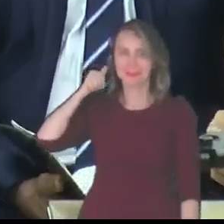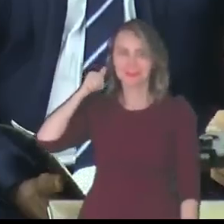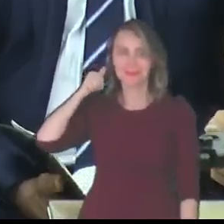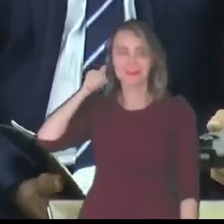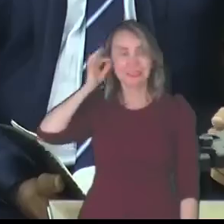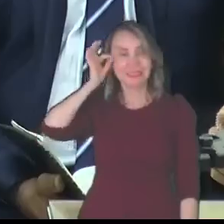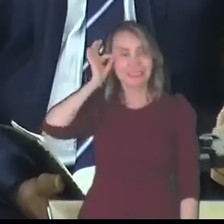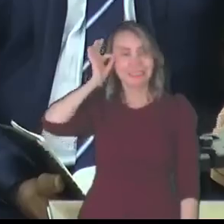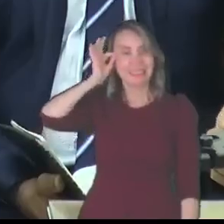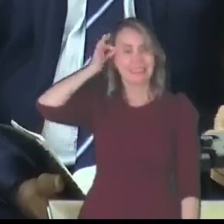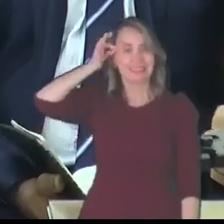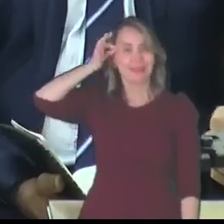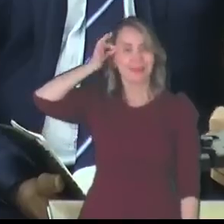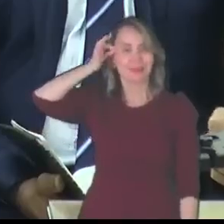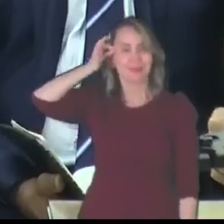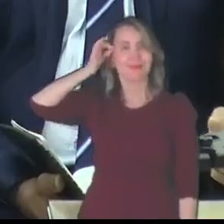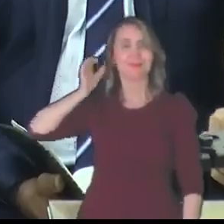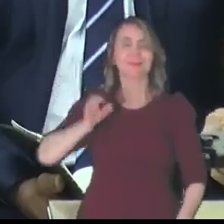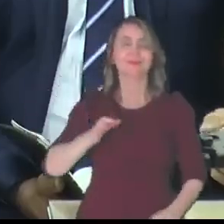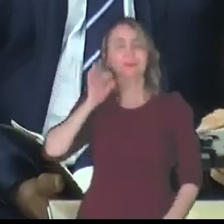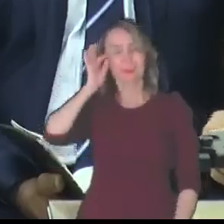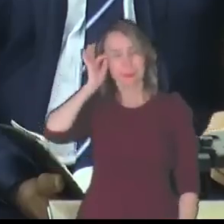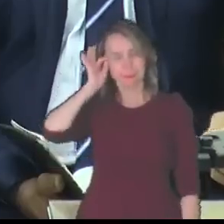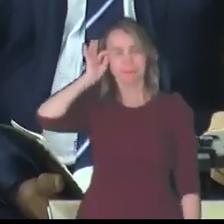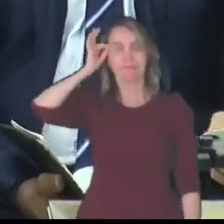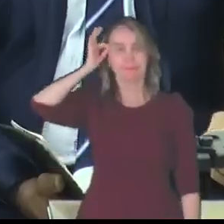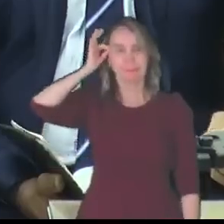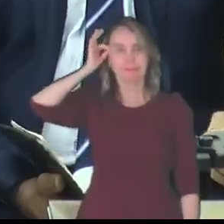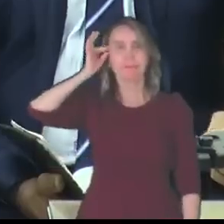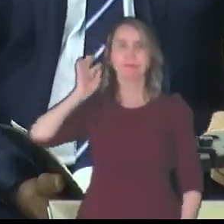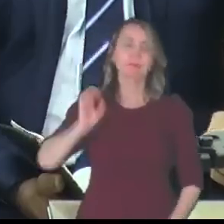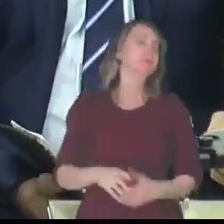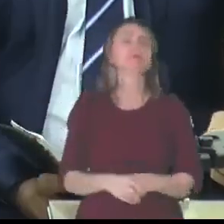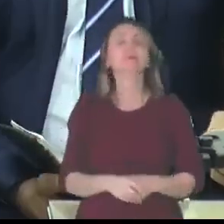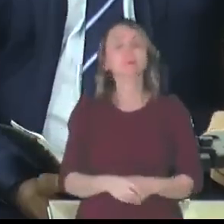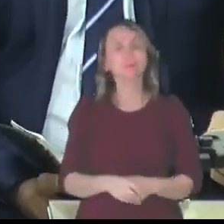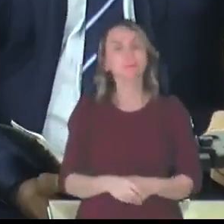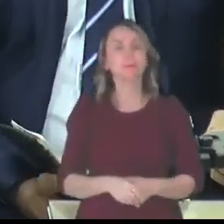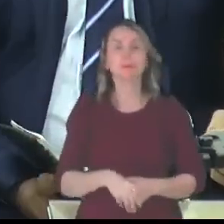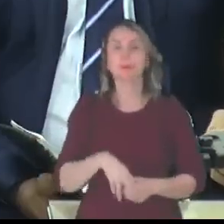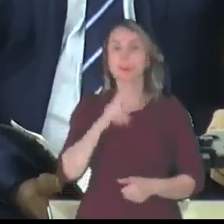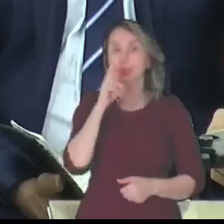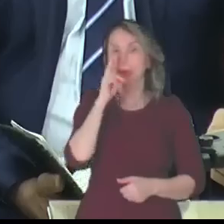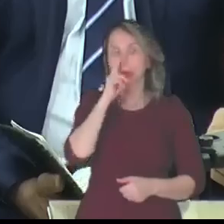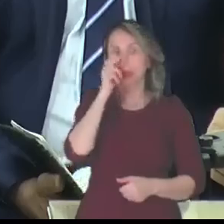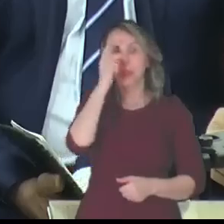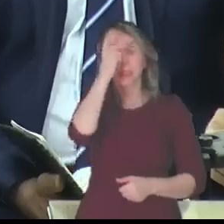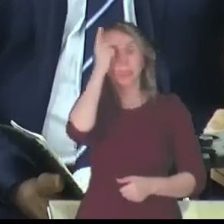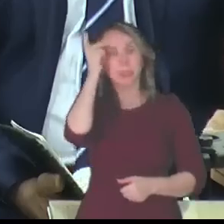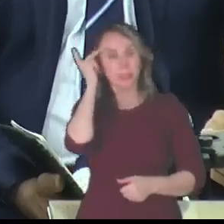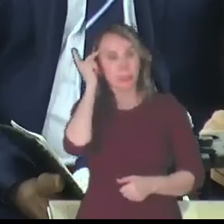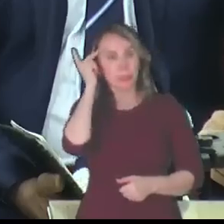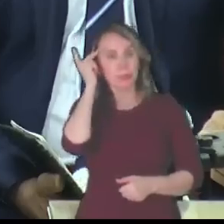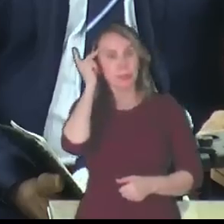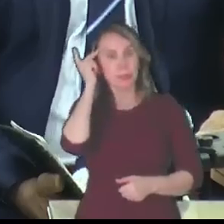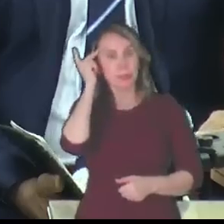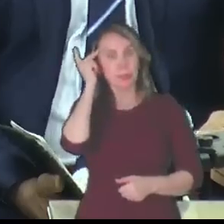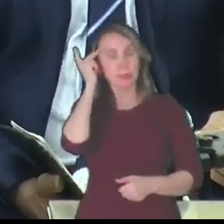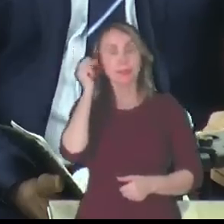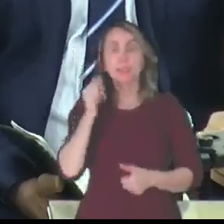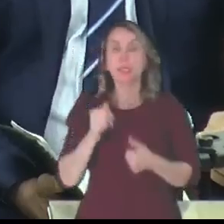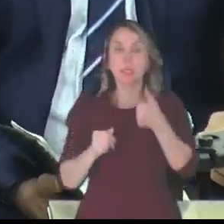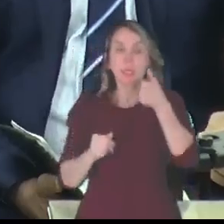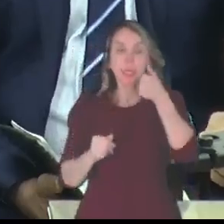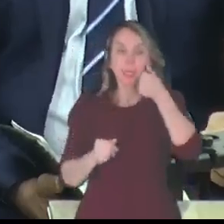cedo cedo Os crentes estão perdendo esse a noiva